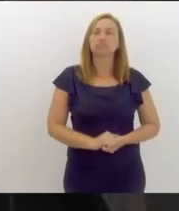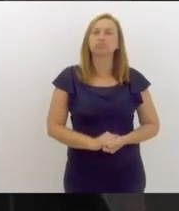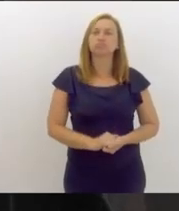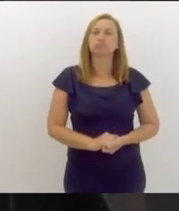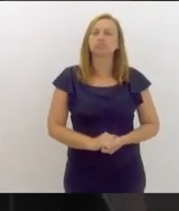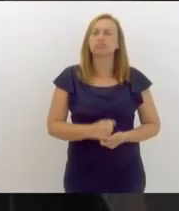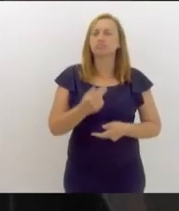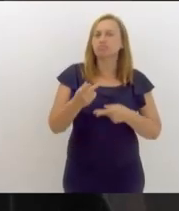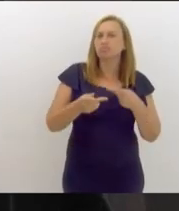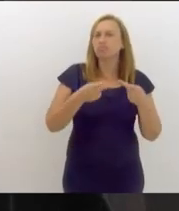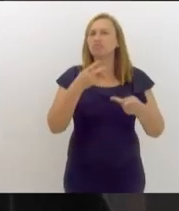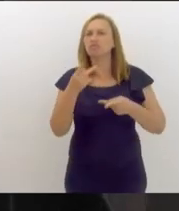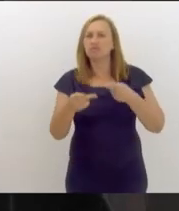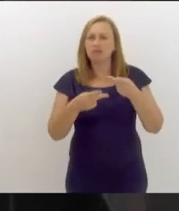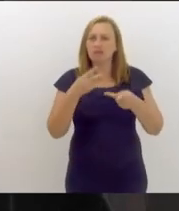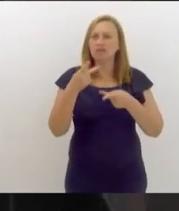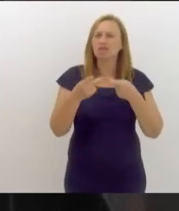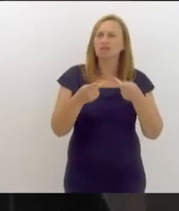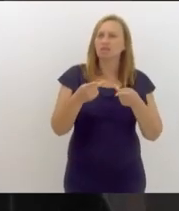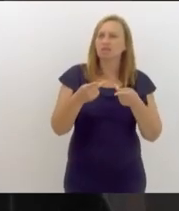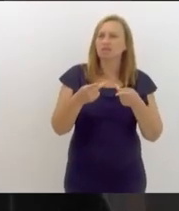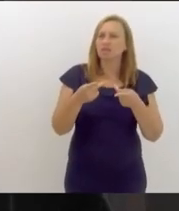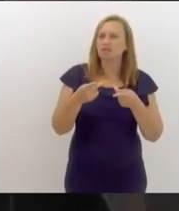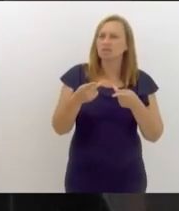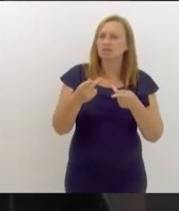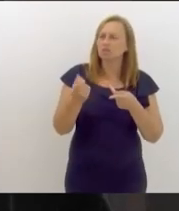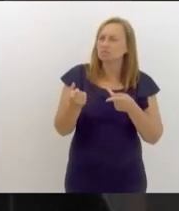manifestando a nossa estranheza